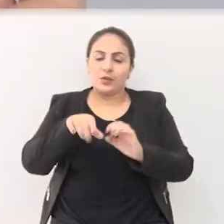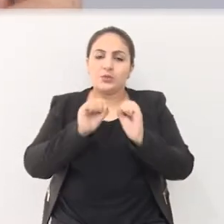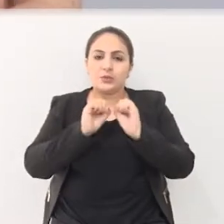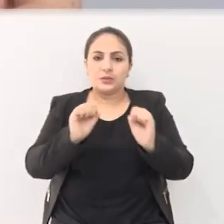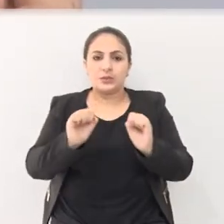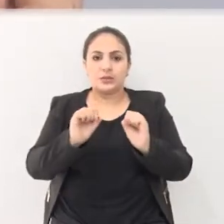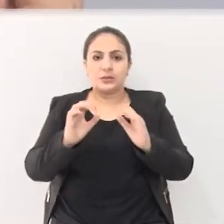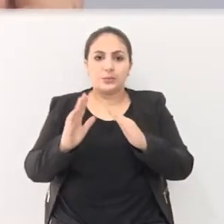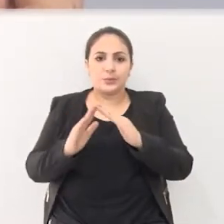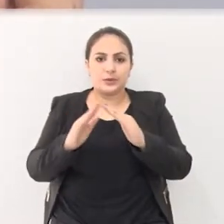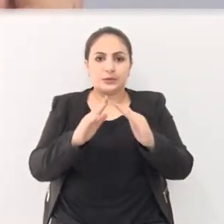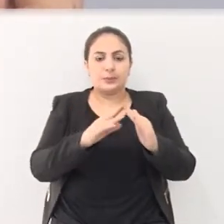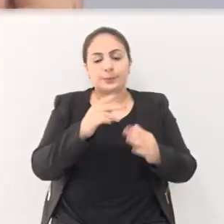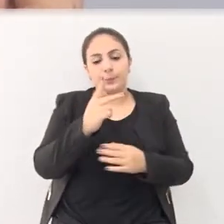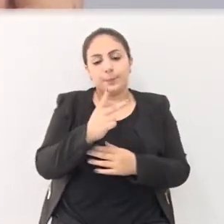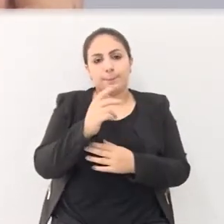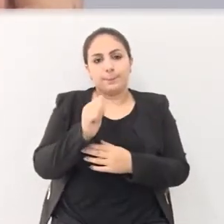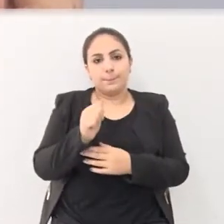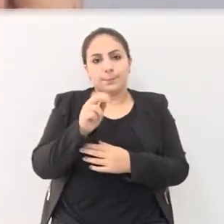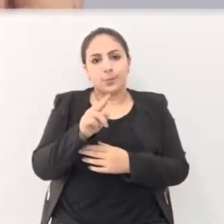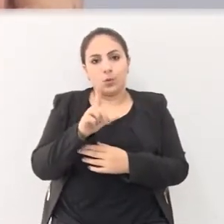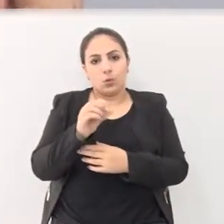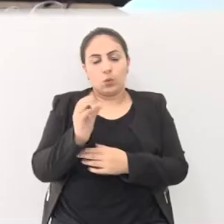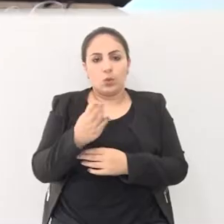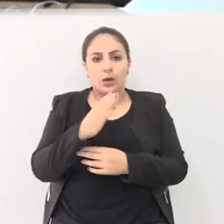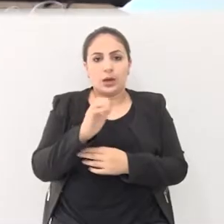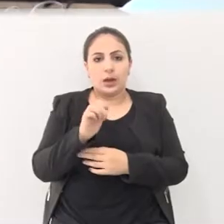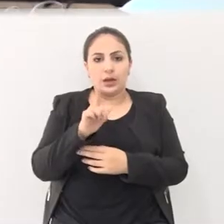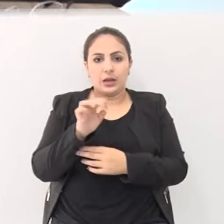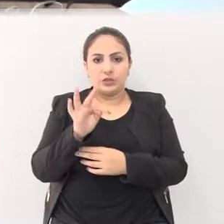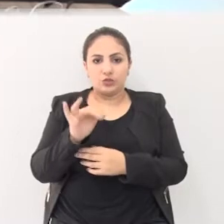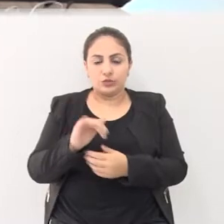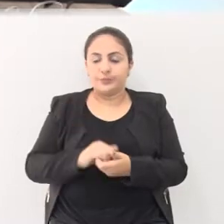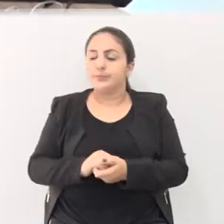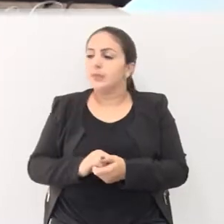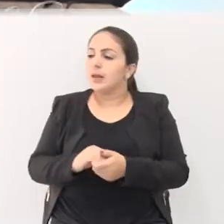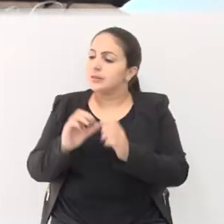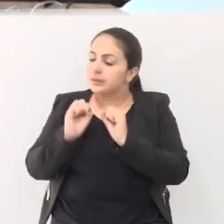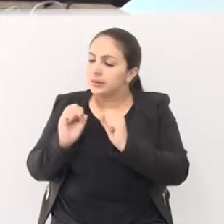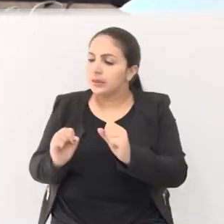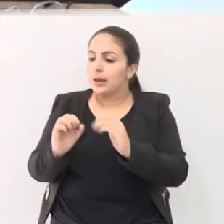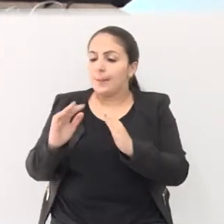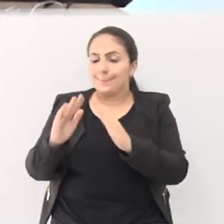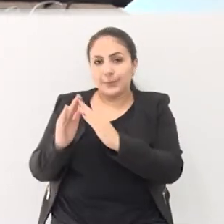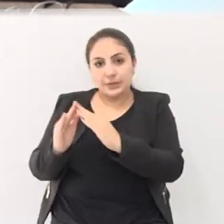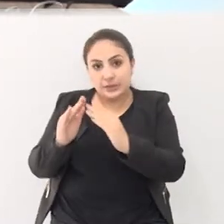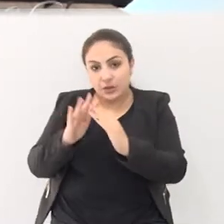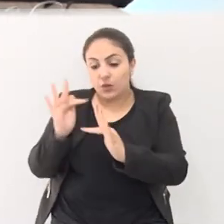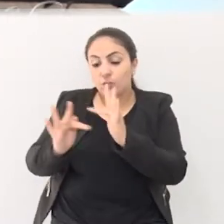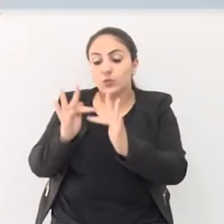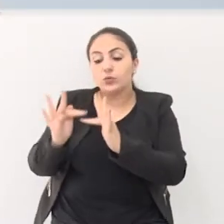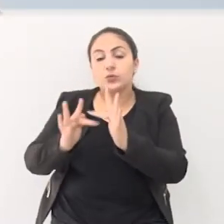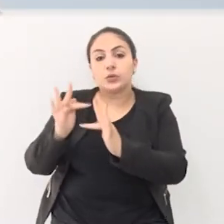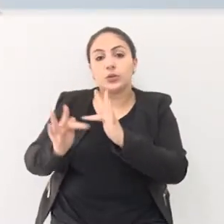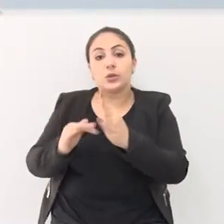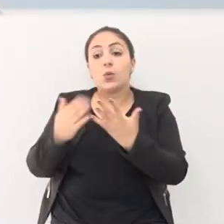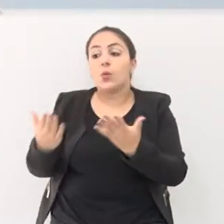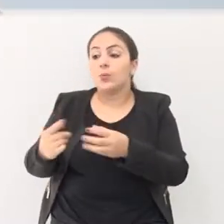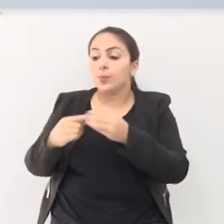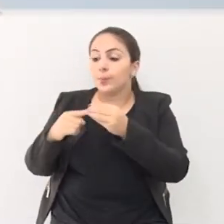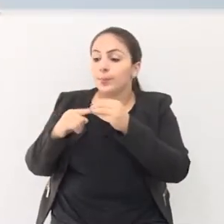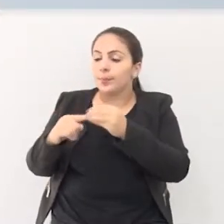é o secretário de Habitação, Paulo Calete. A Secretaria de Habitação, ela funciona